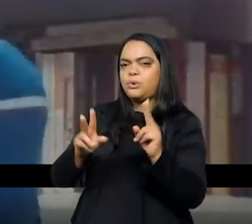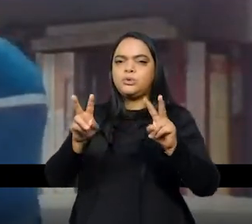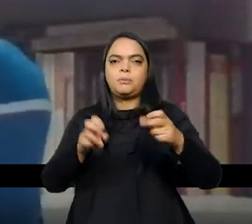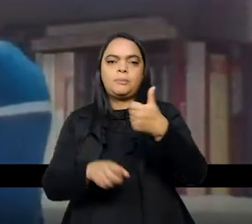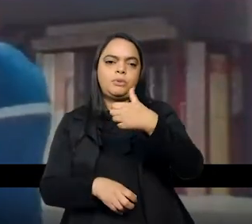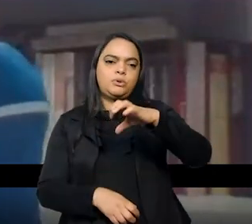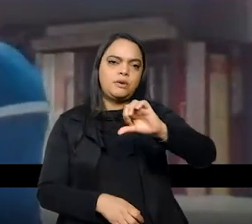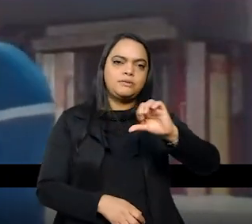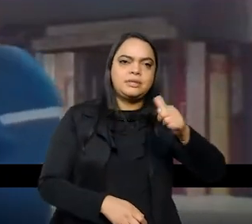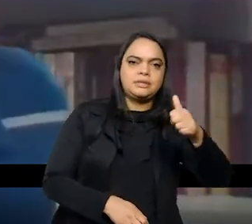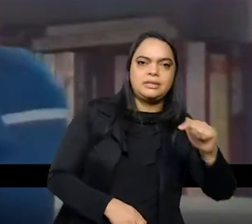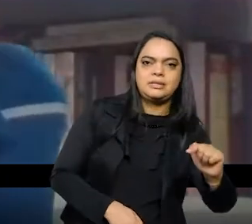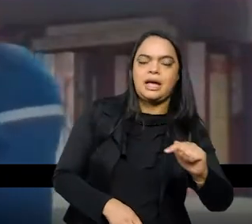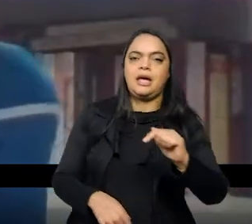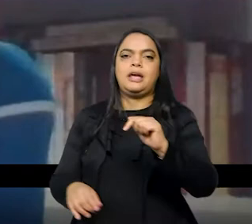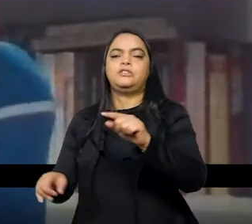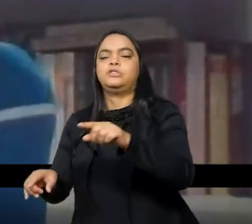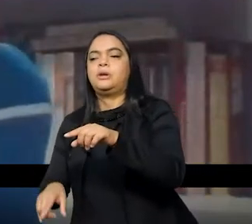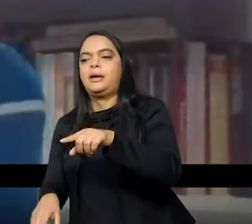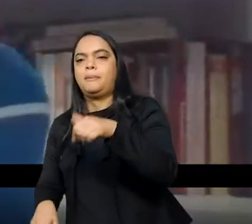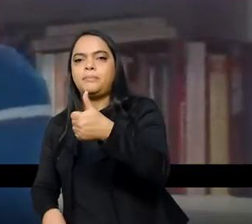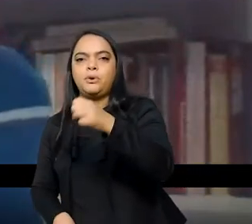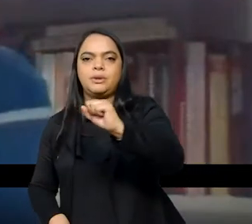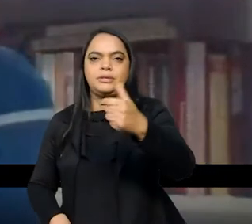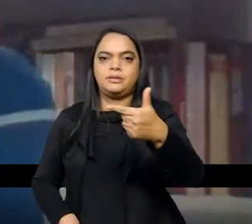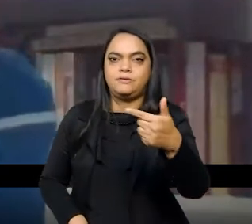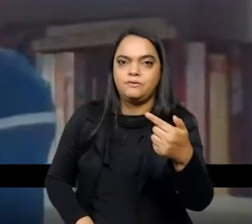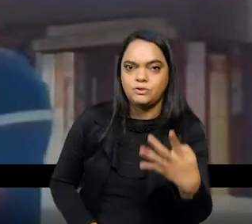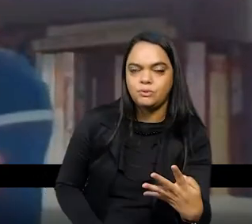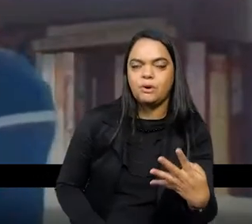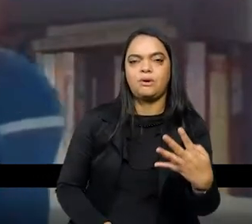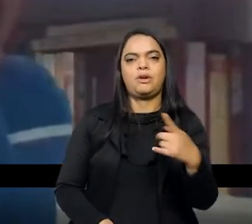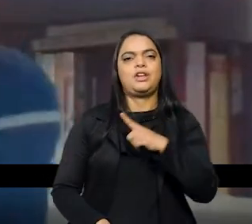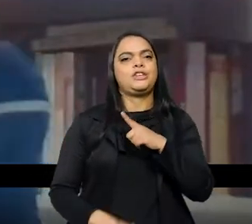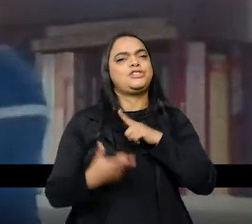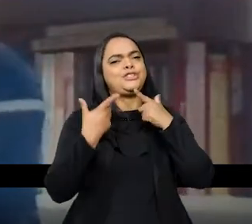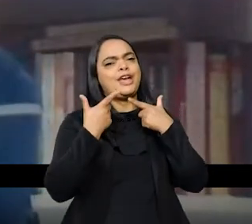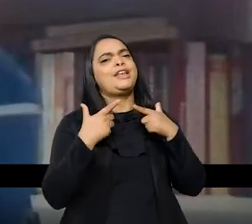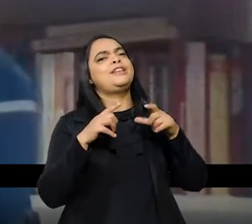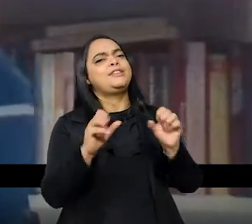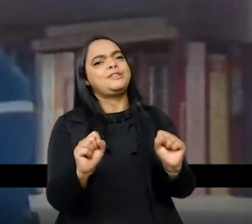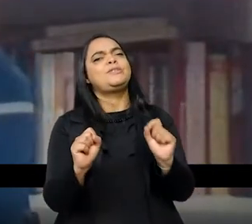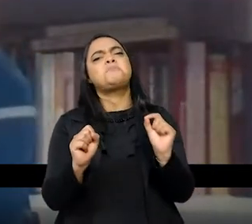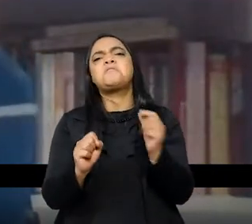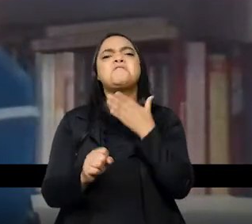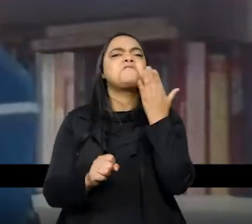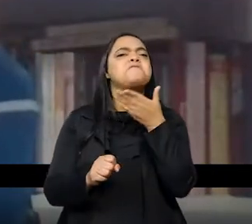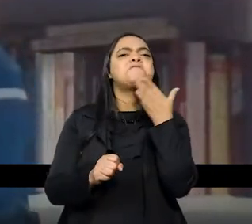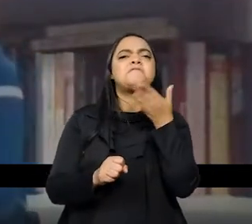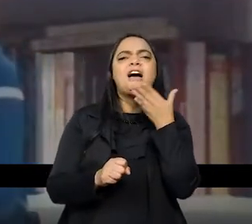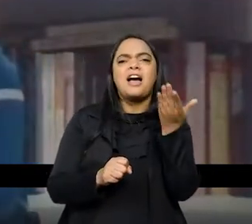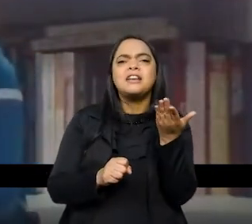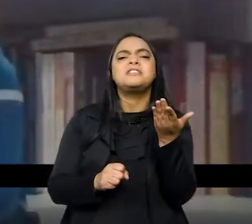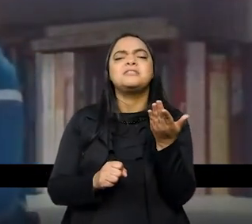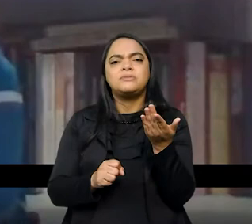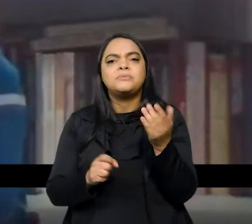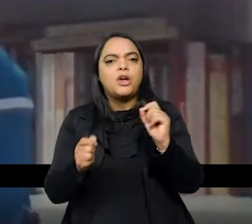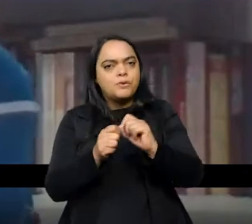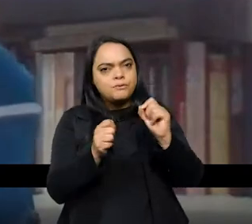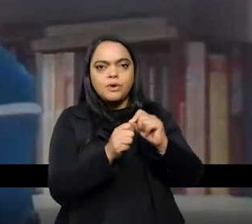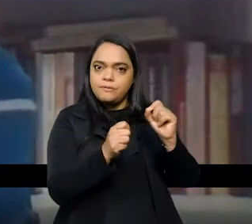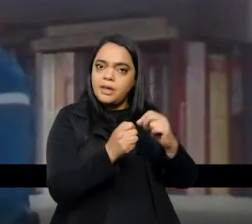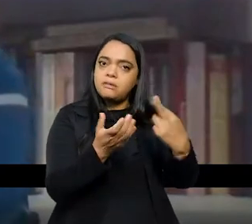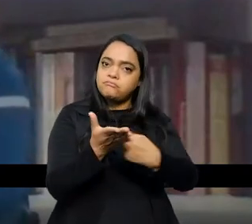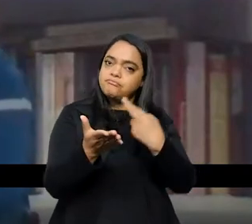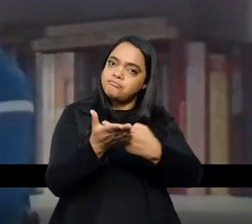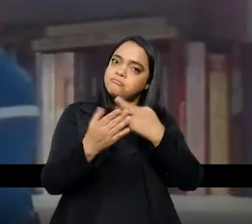1924, que tinha uma linguagem bastante acessível. Ela foi feita exatamente para ajudar o